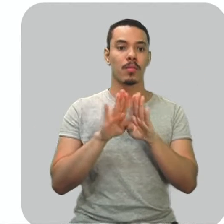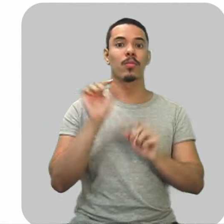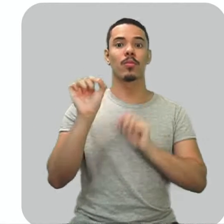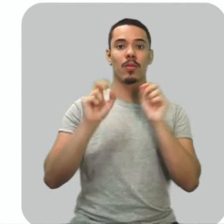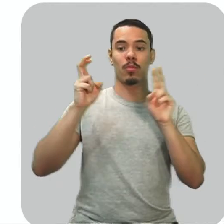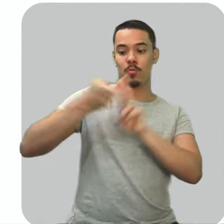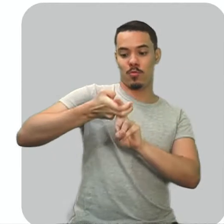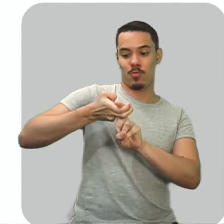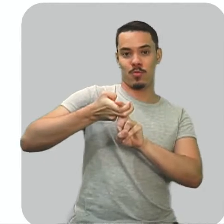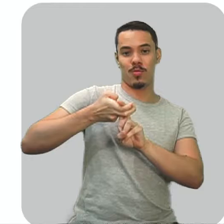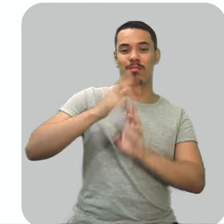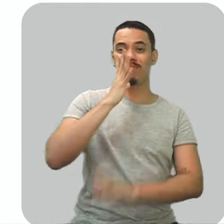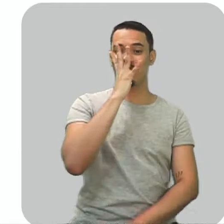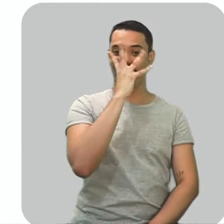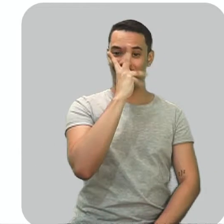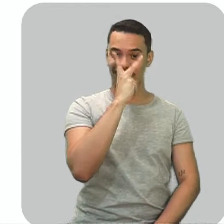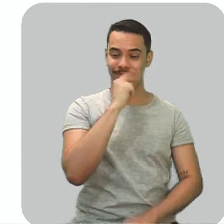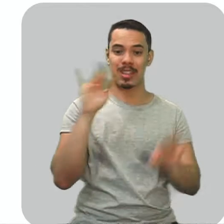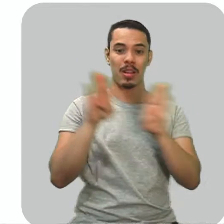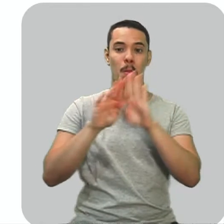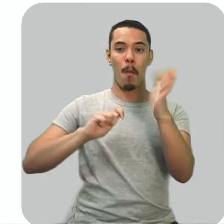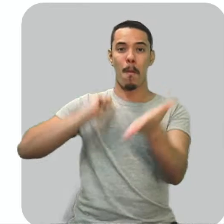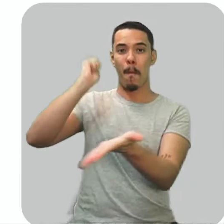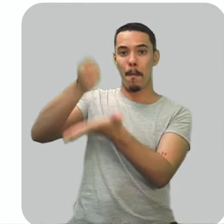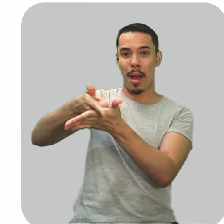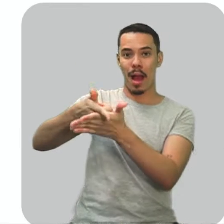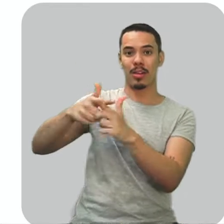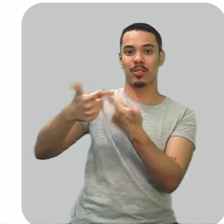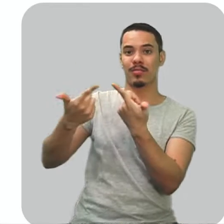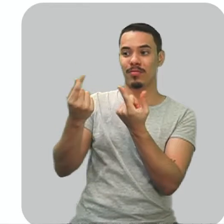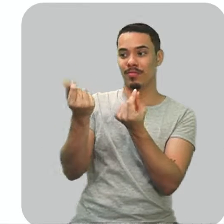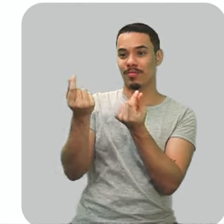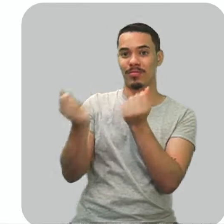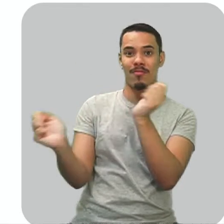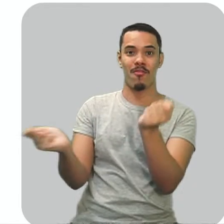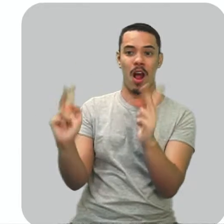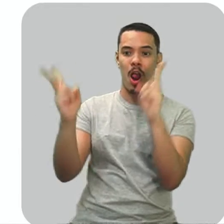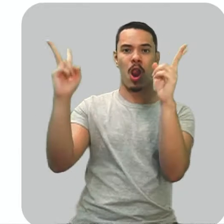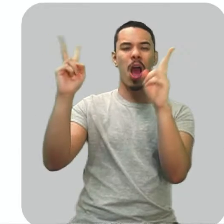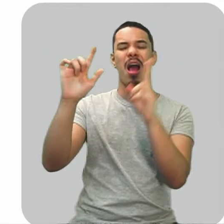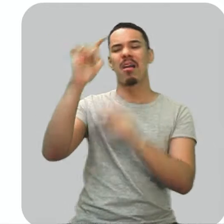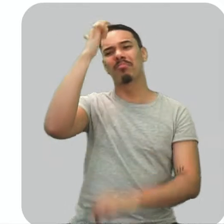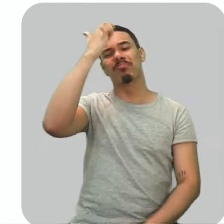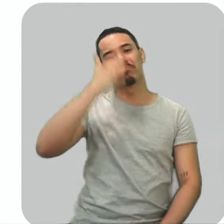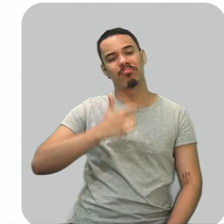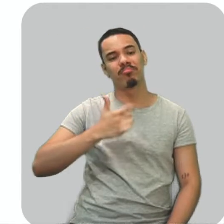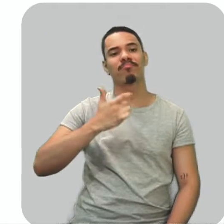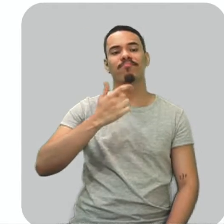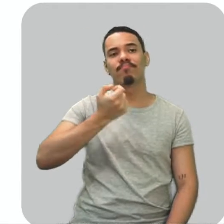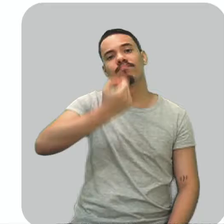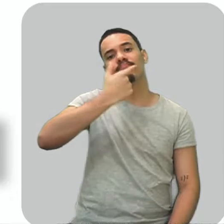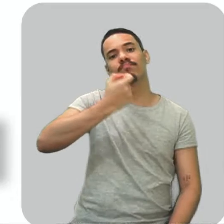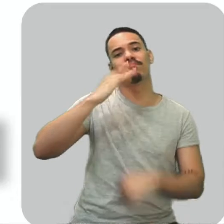SUS e o preço elevado das consultas estimula Auto medicação